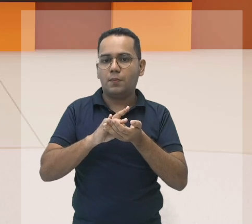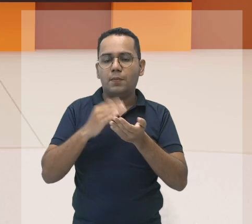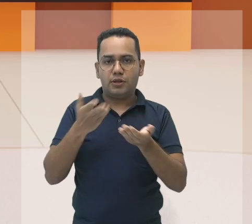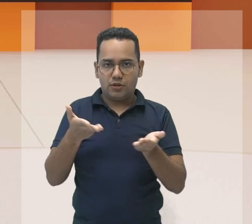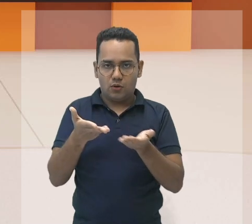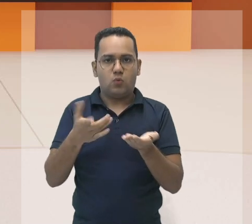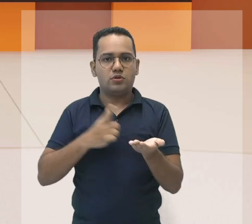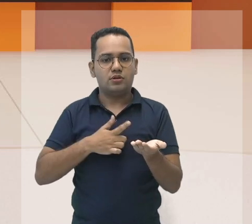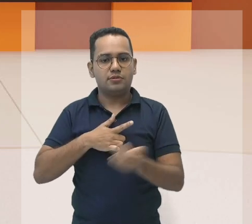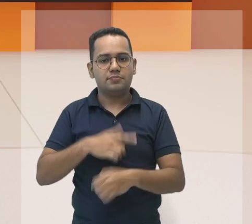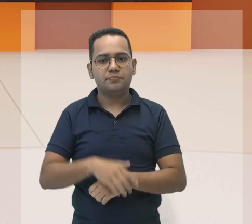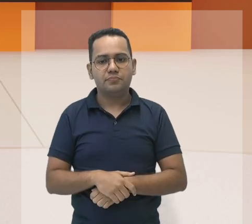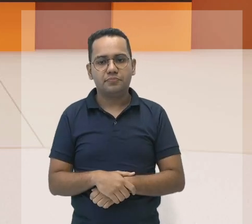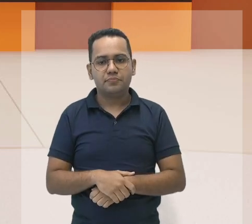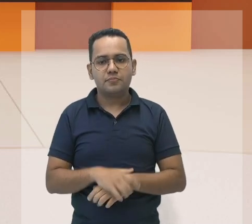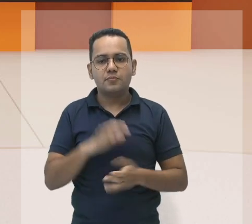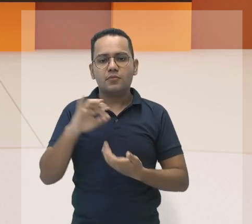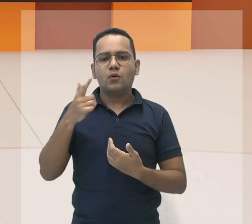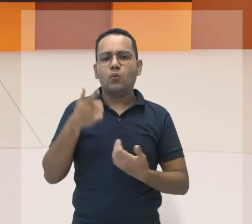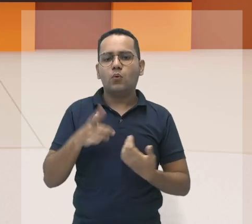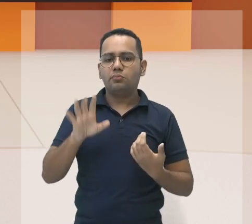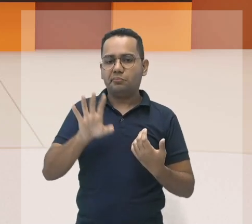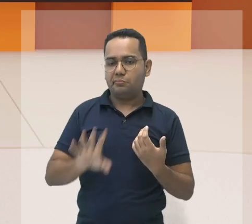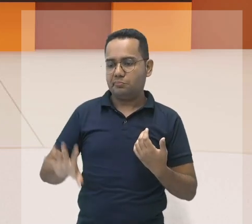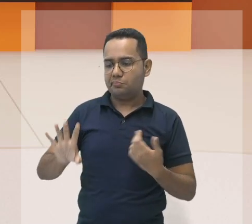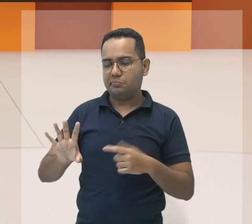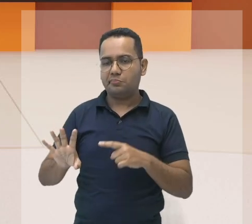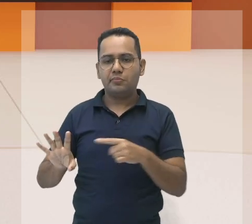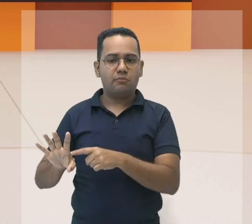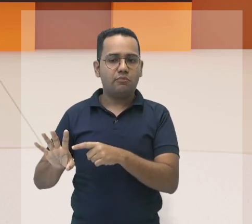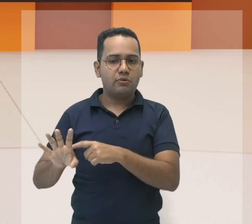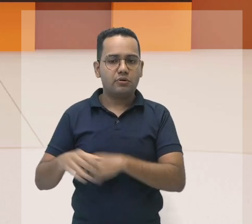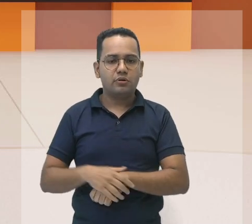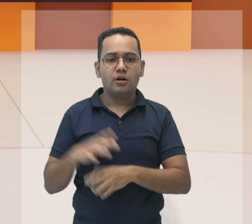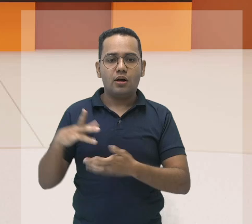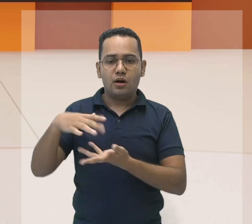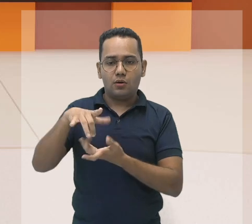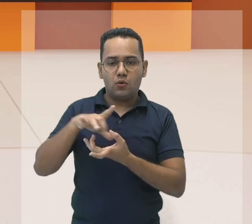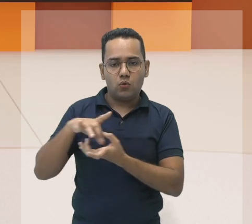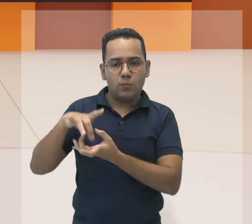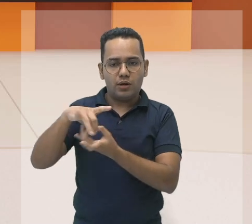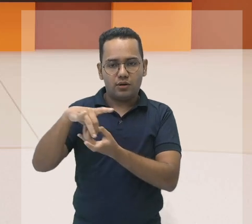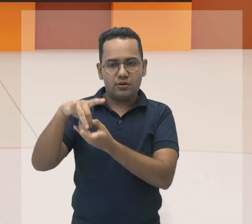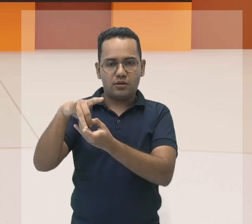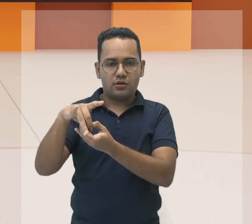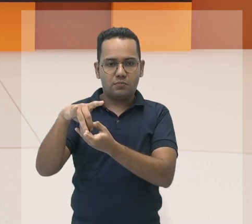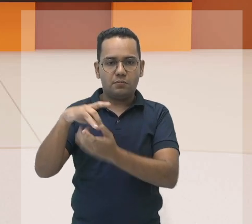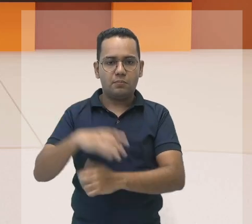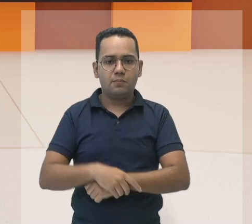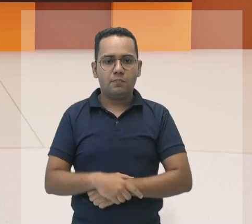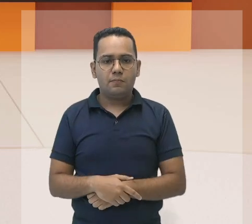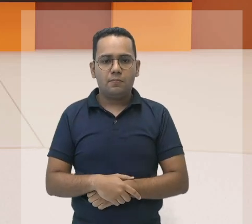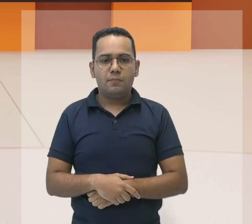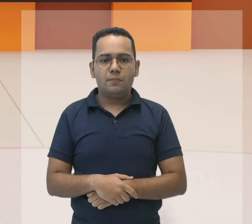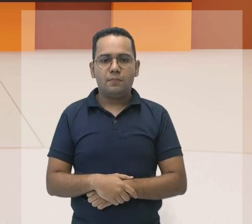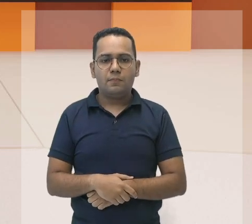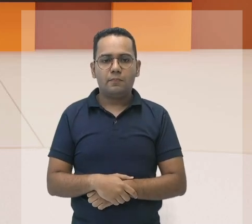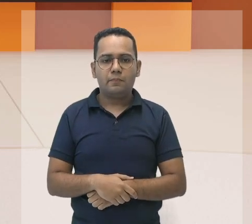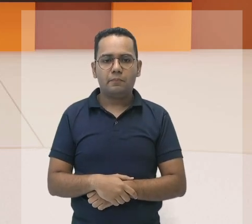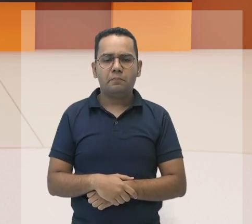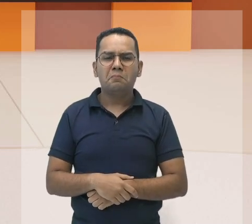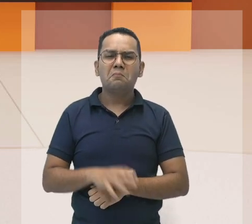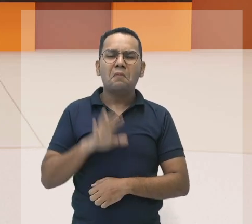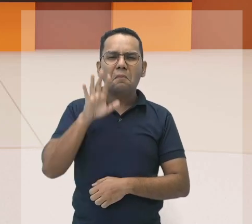relação econômica no contexto atual, certo? A globalização é um outro ponto importante. Com o mundo globalizado, com o avanço